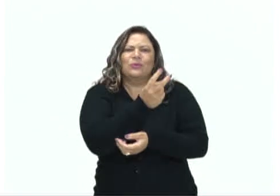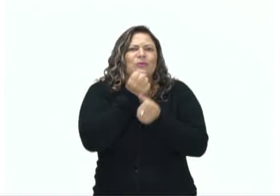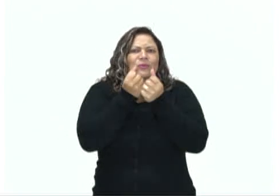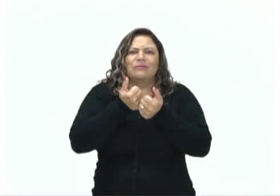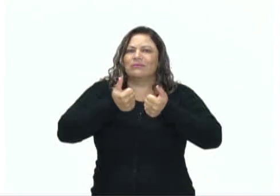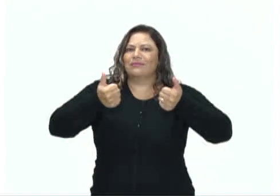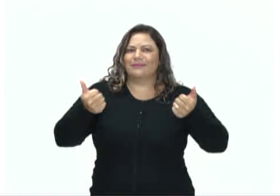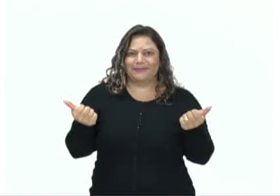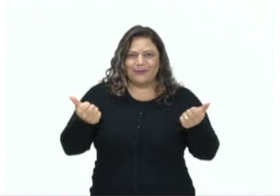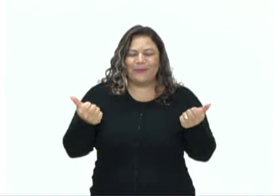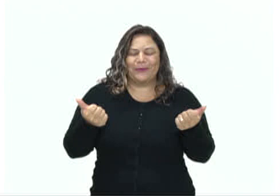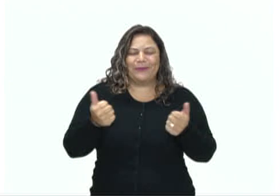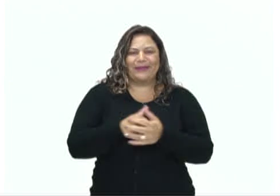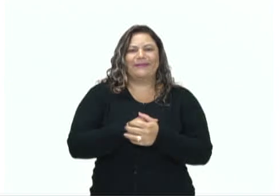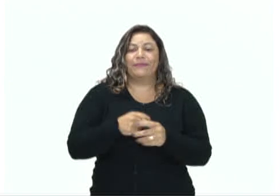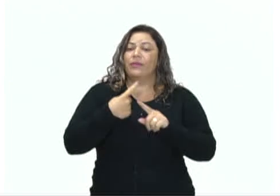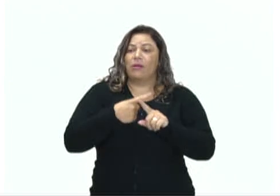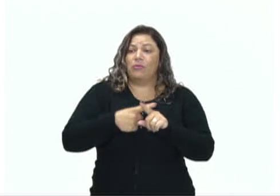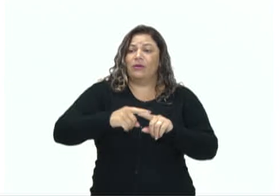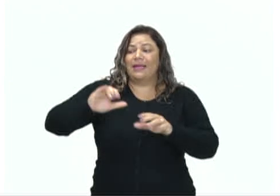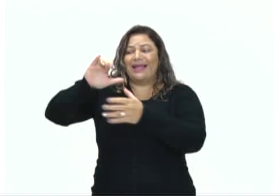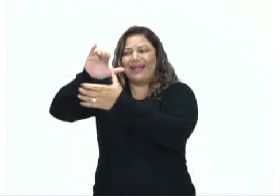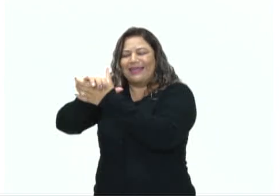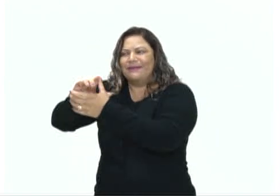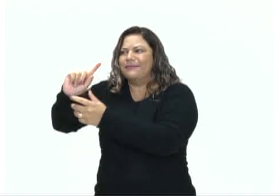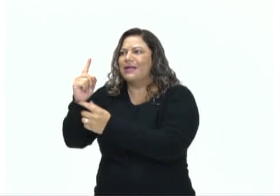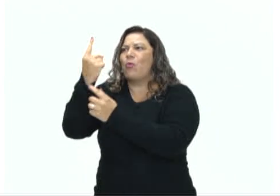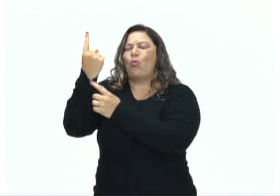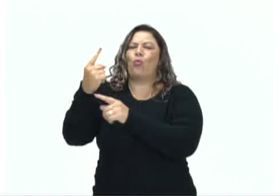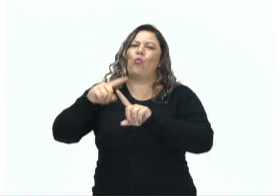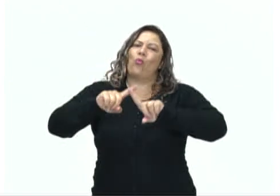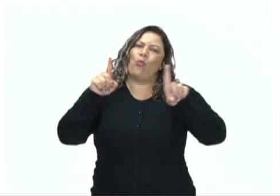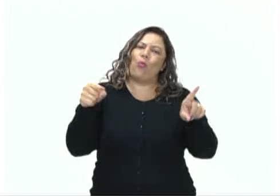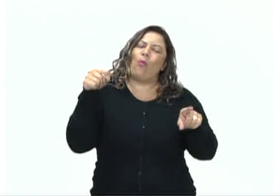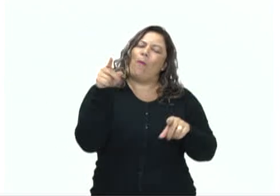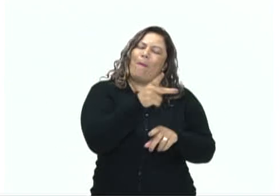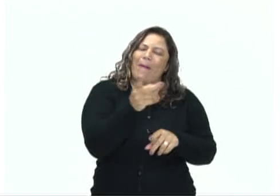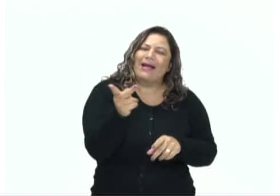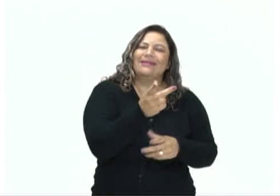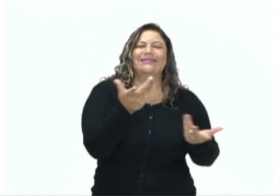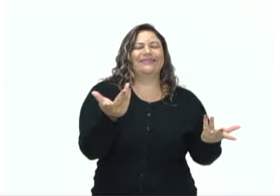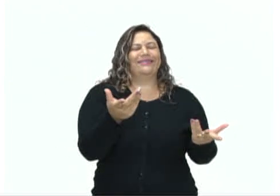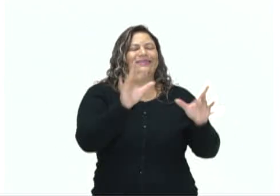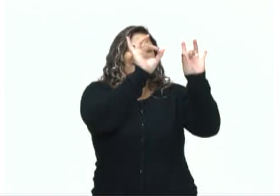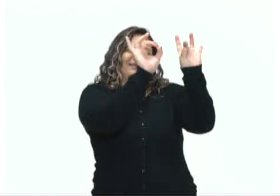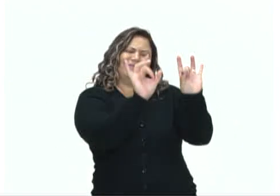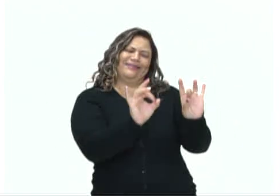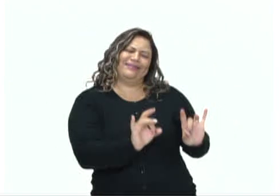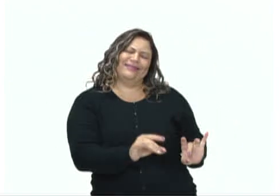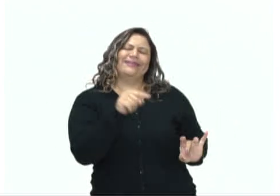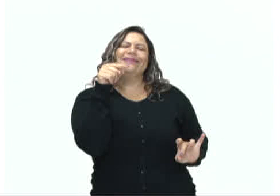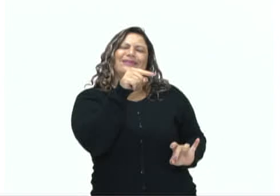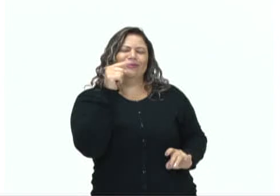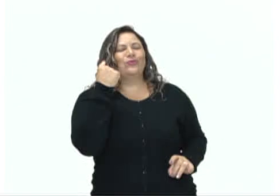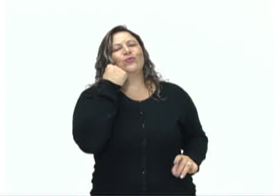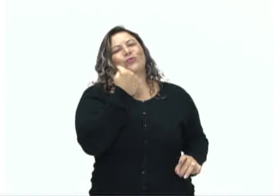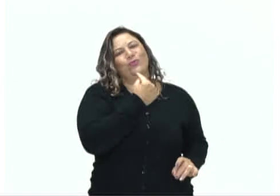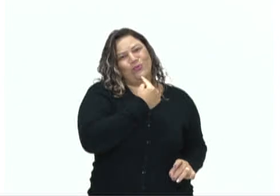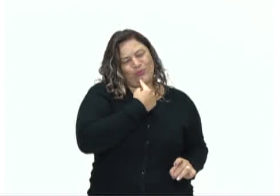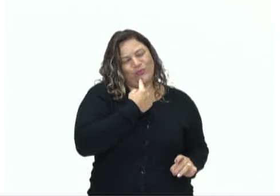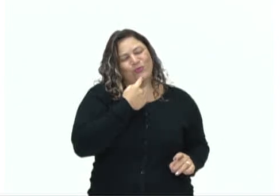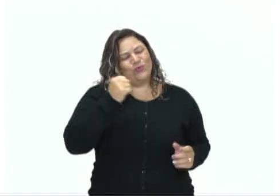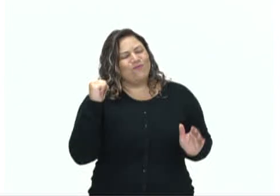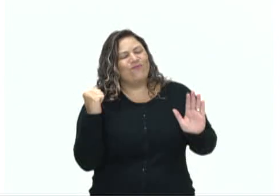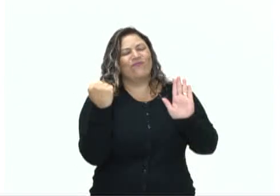boa. Cada matrimônio é único, mas dos surdos e, em especial, de Adriele e Adalberto